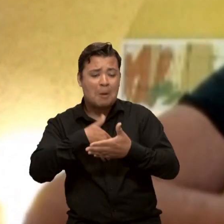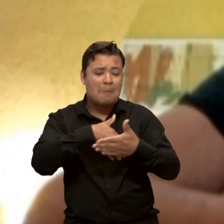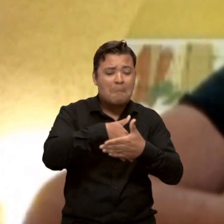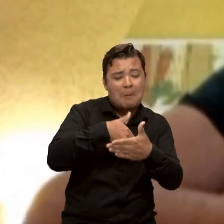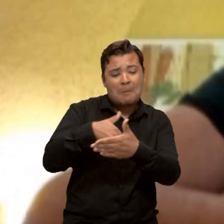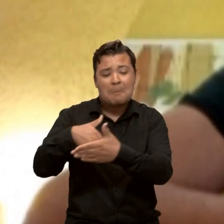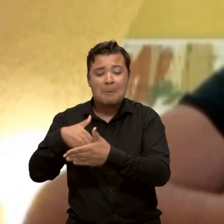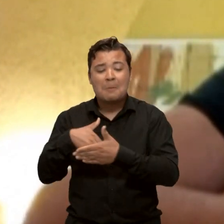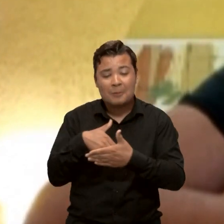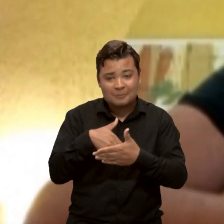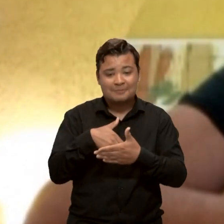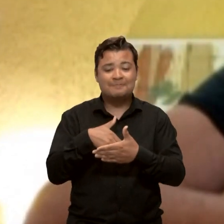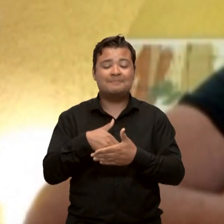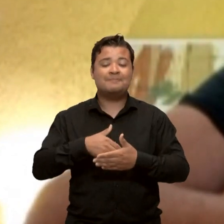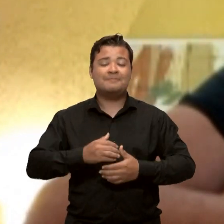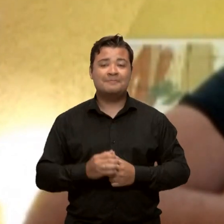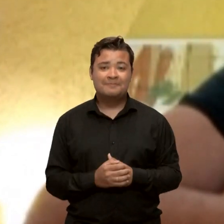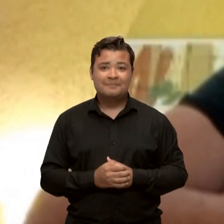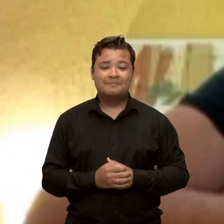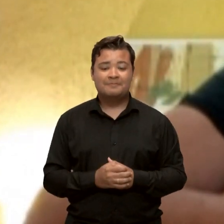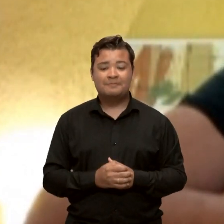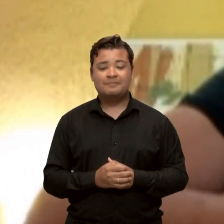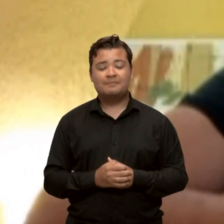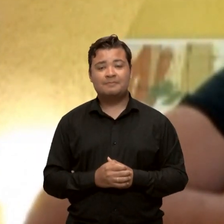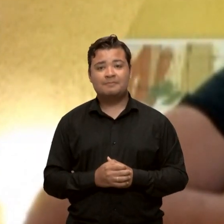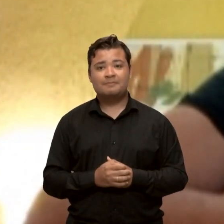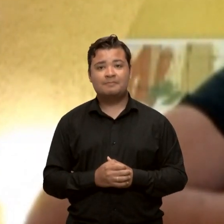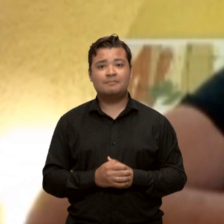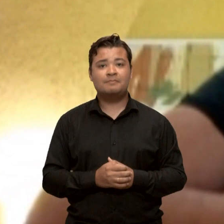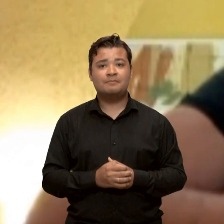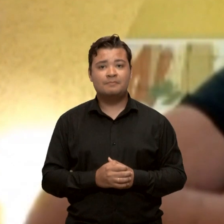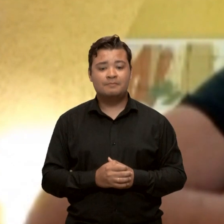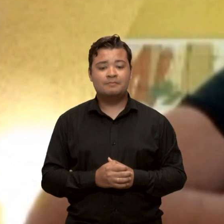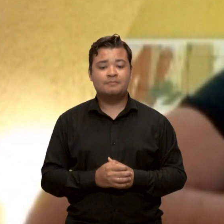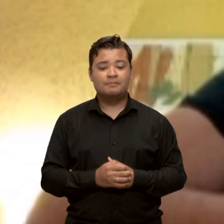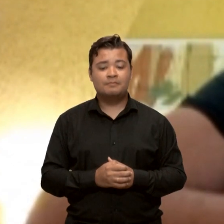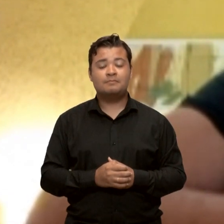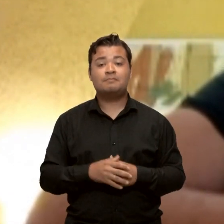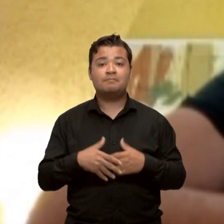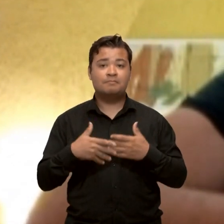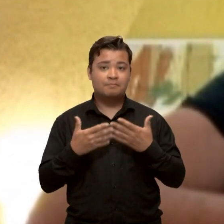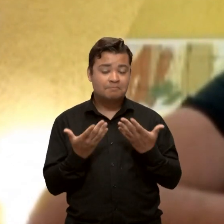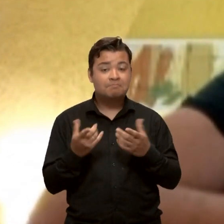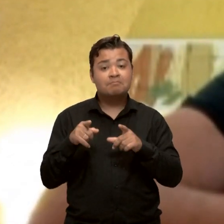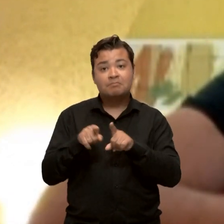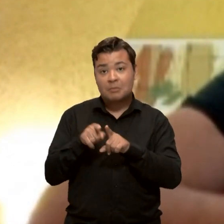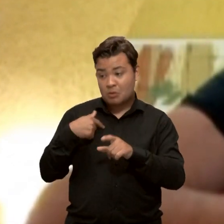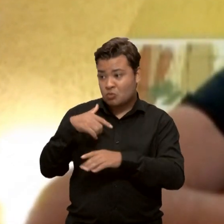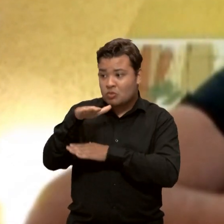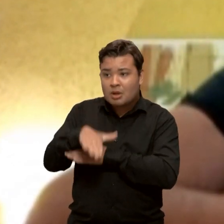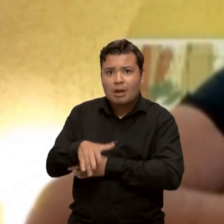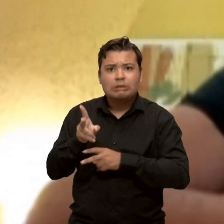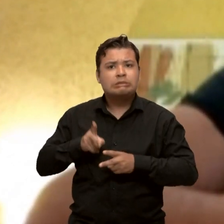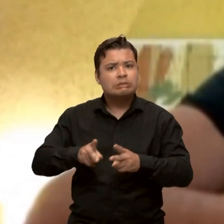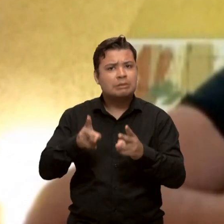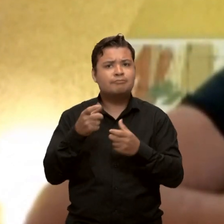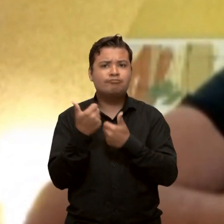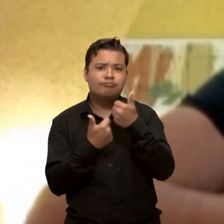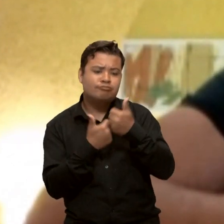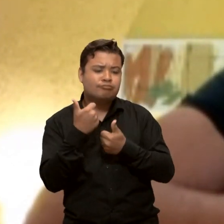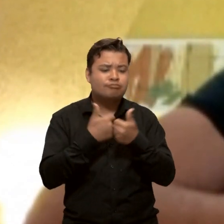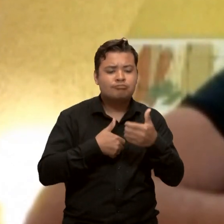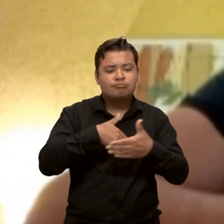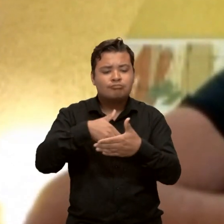e sempre com a bola debaixo do braço, às tardes sempre jogando, como